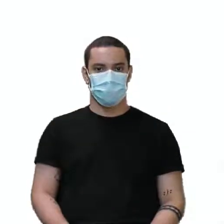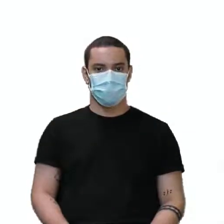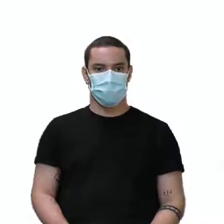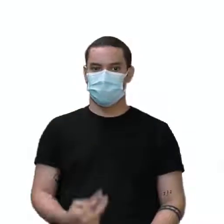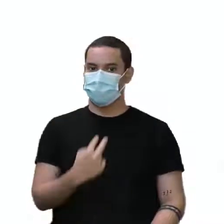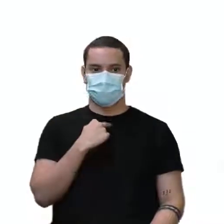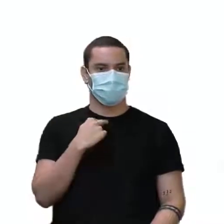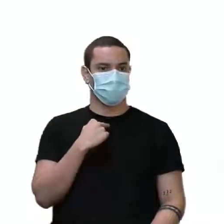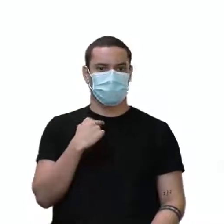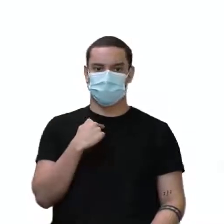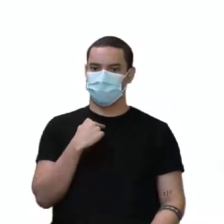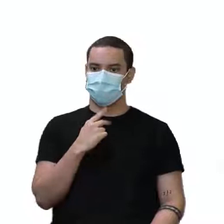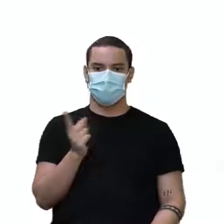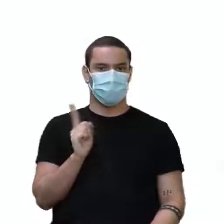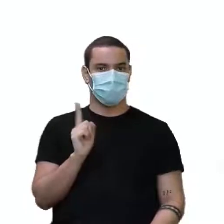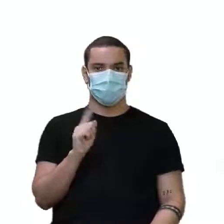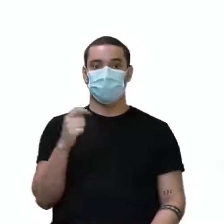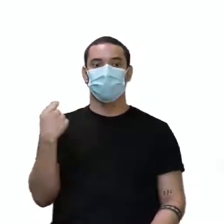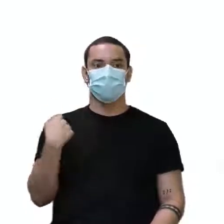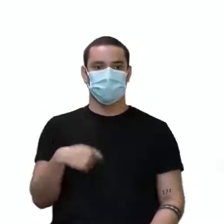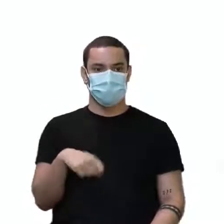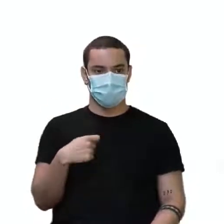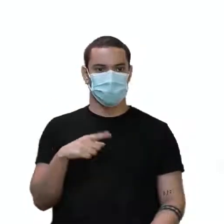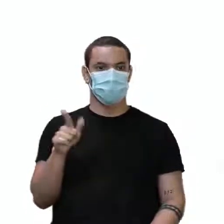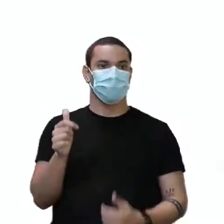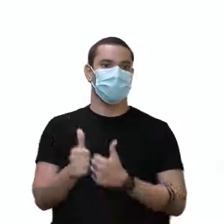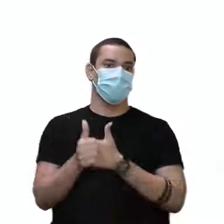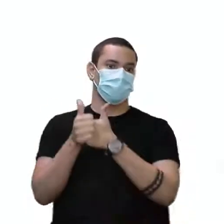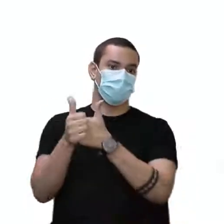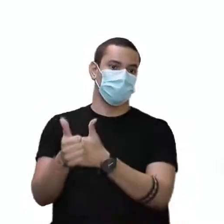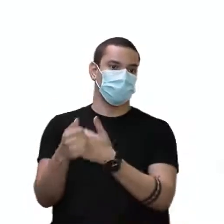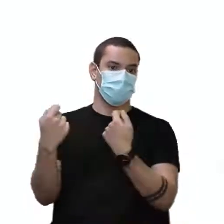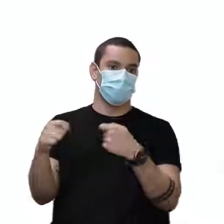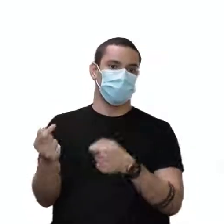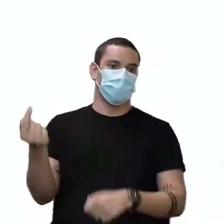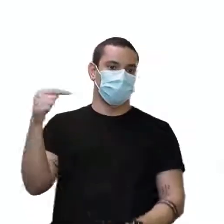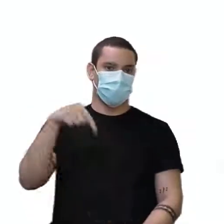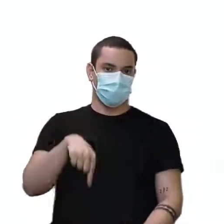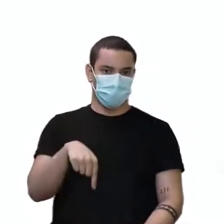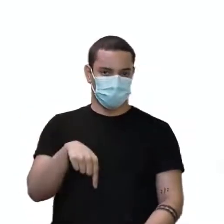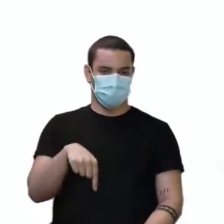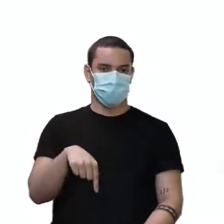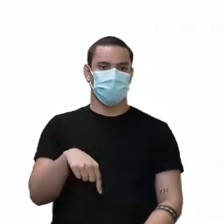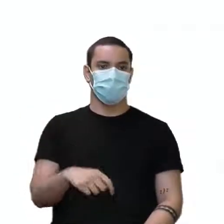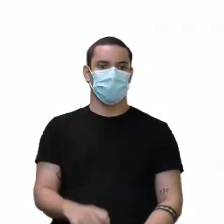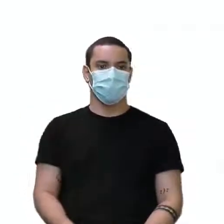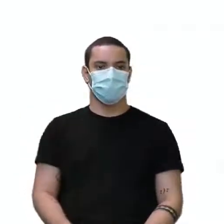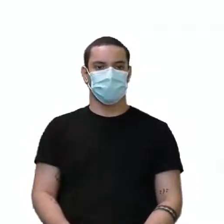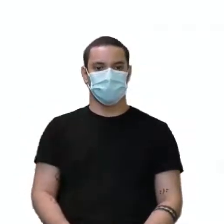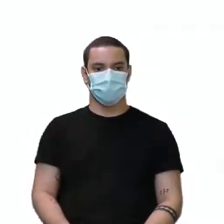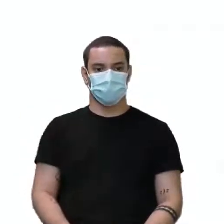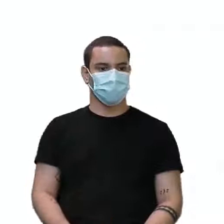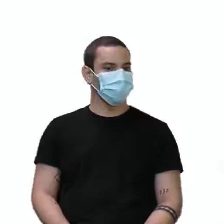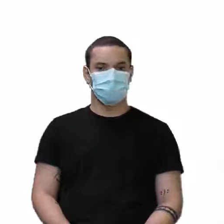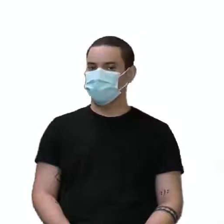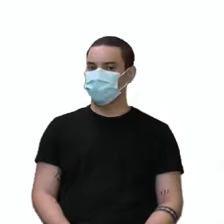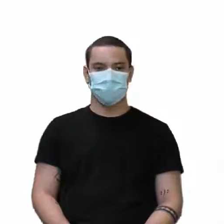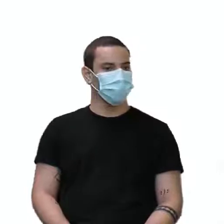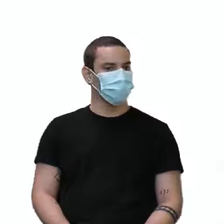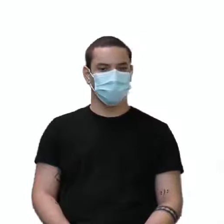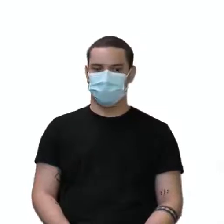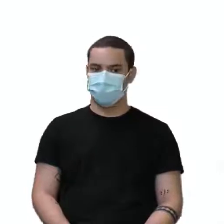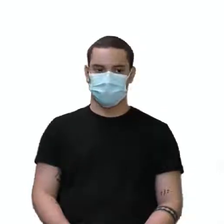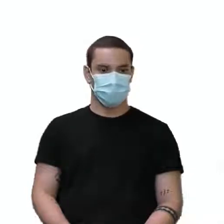posso colocar só 1 year, preciso colocar aquele for ou meu since, ele precisa vir. Eu tenho aqui last year, também não. Nessa frase